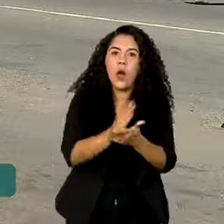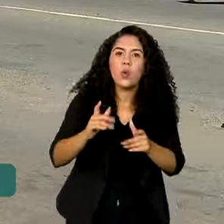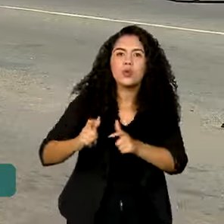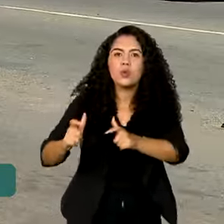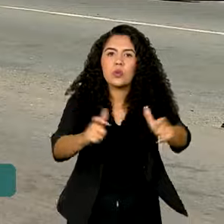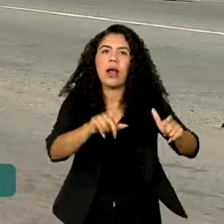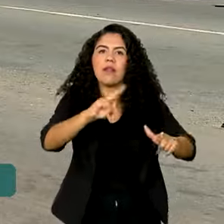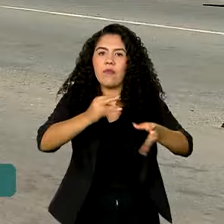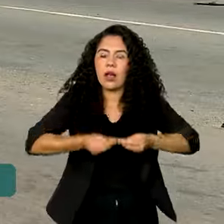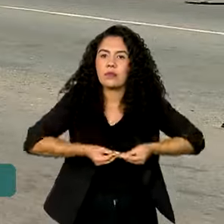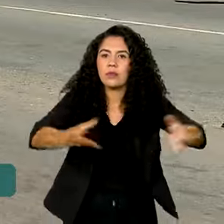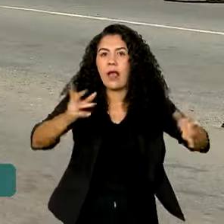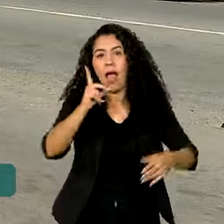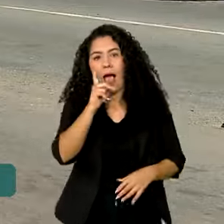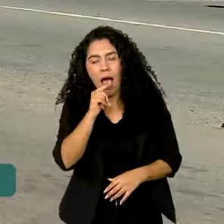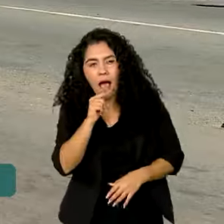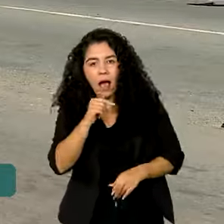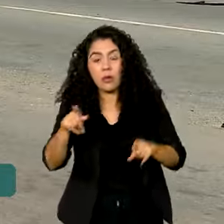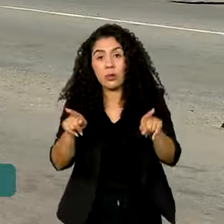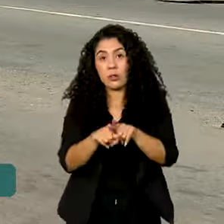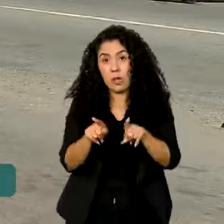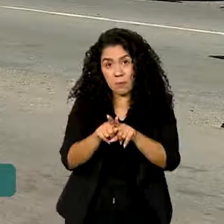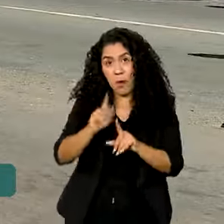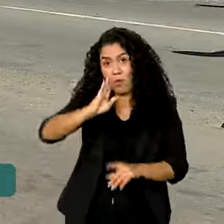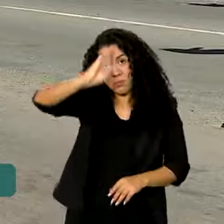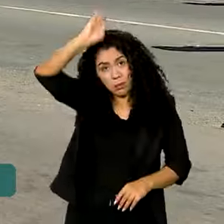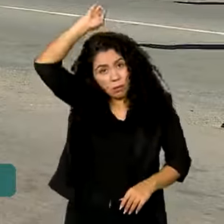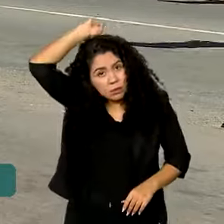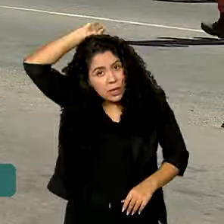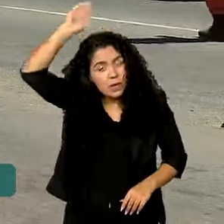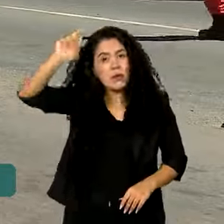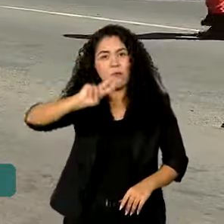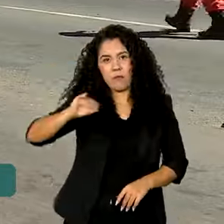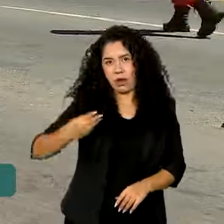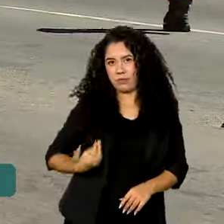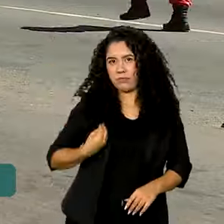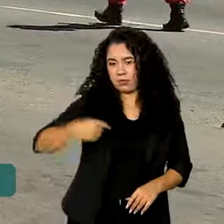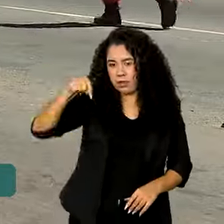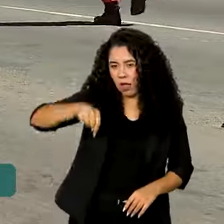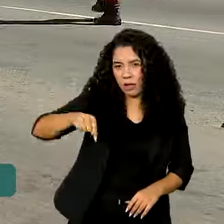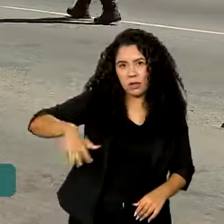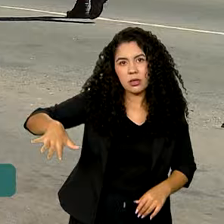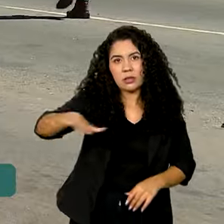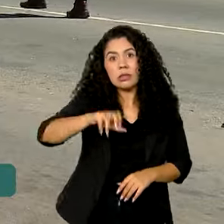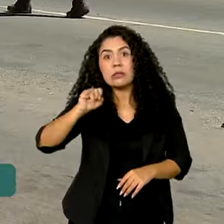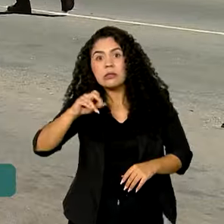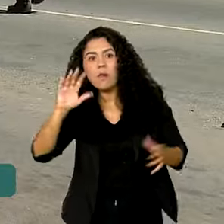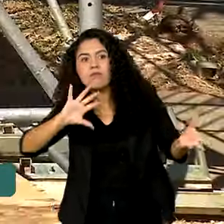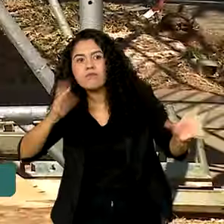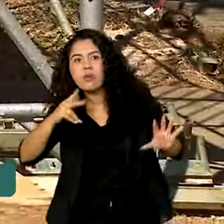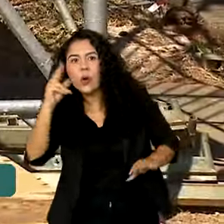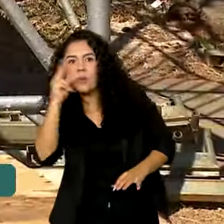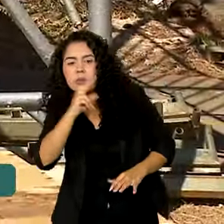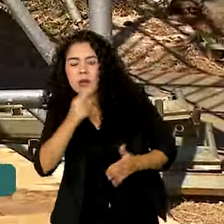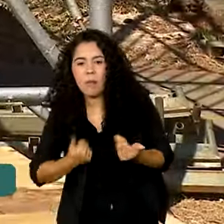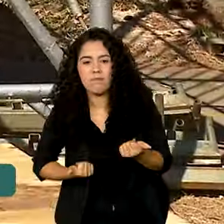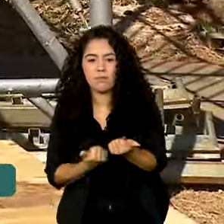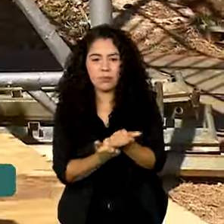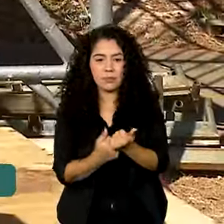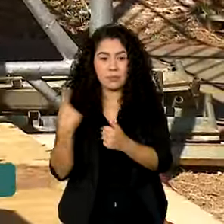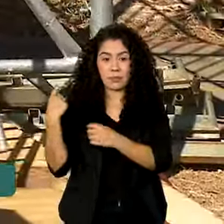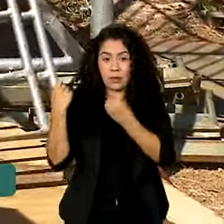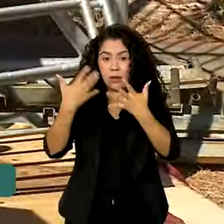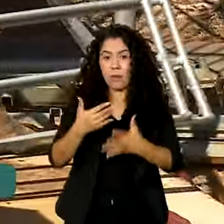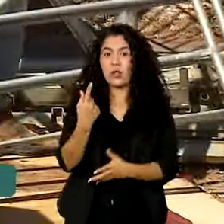água. O SAMU e o Corpo de Bombeiros também estarão posicionados em caso de emergência. Há 18